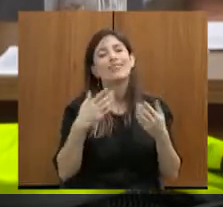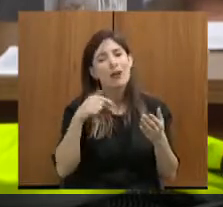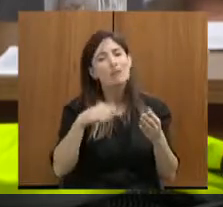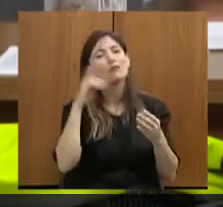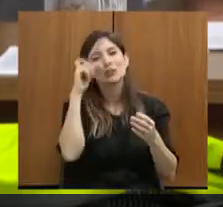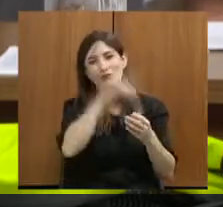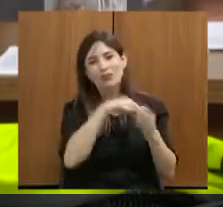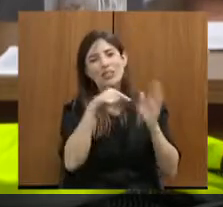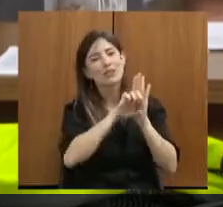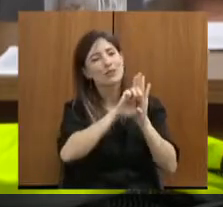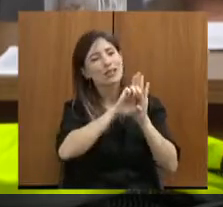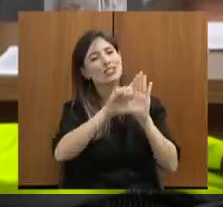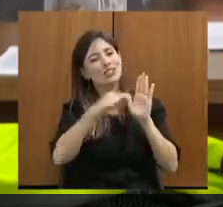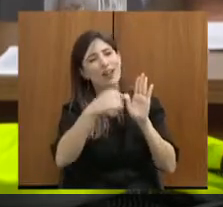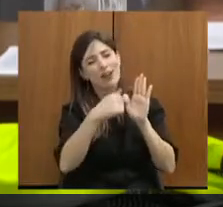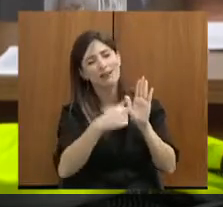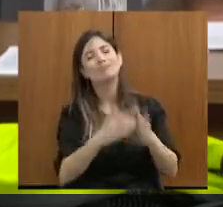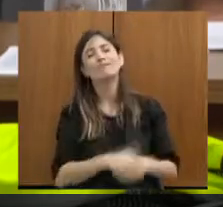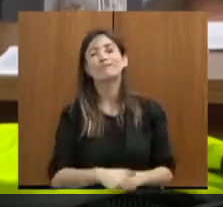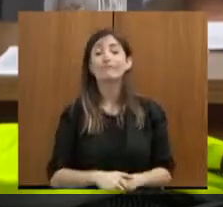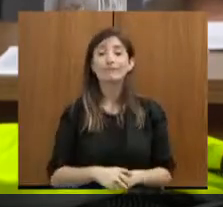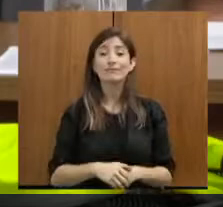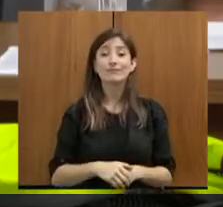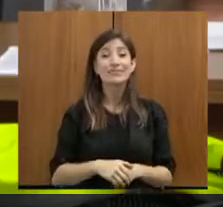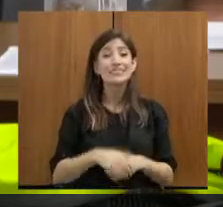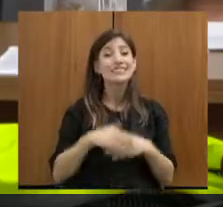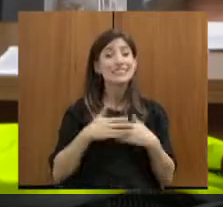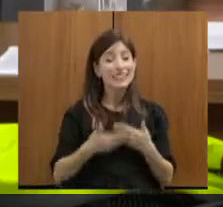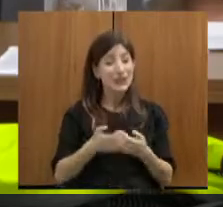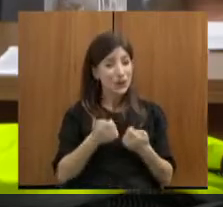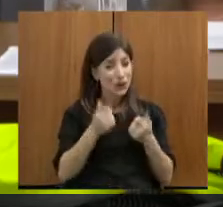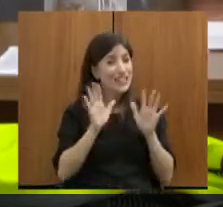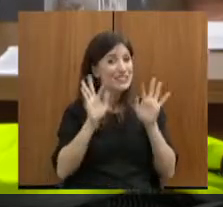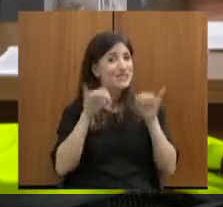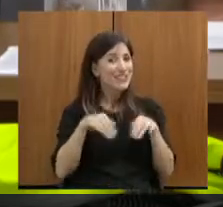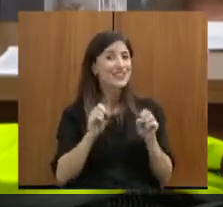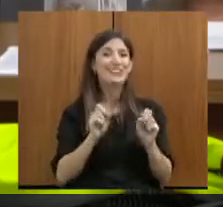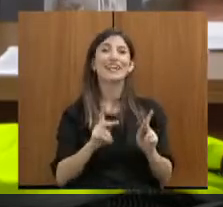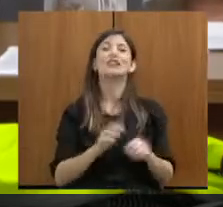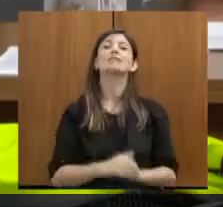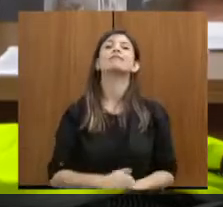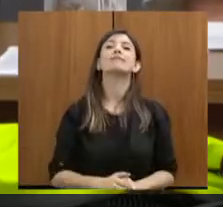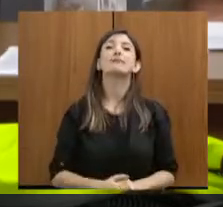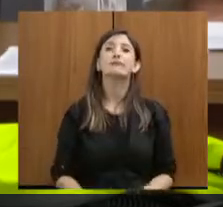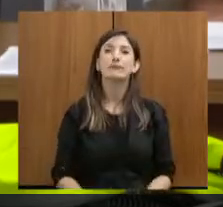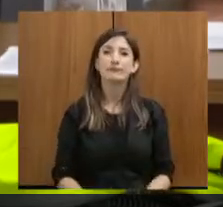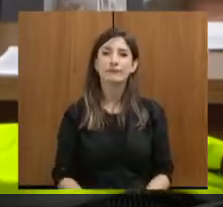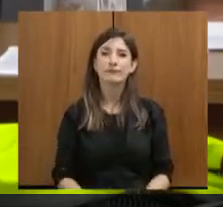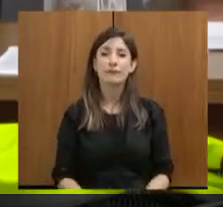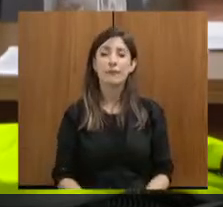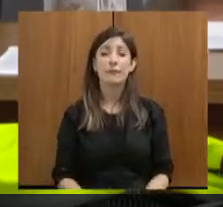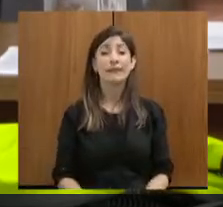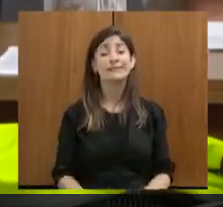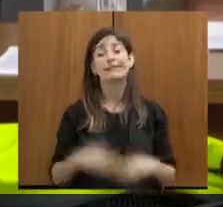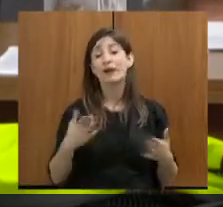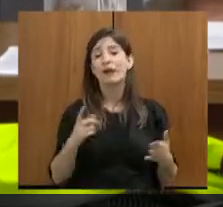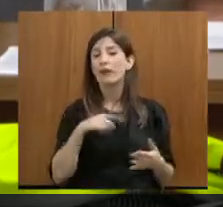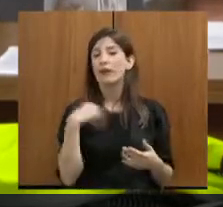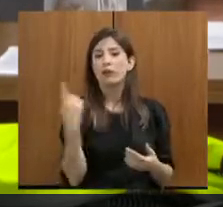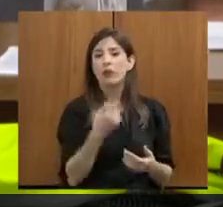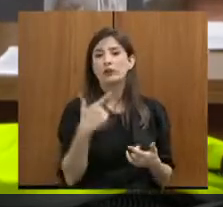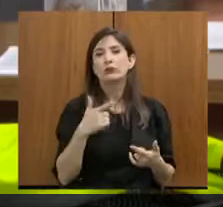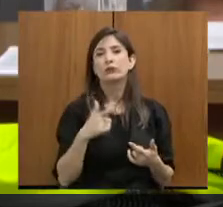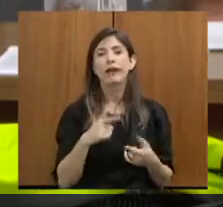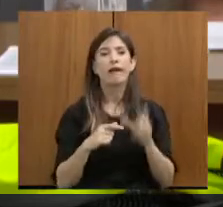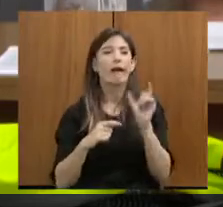o quase por último já só para finalizar é ninguém aqui tem carteirinha de pai de santo ou